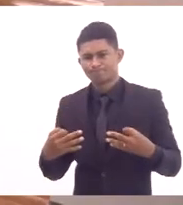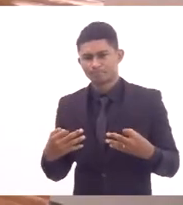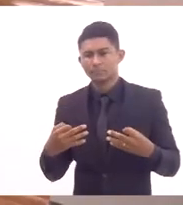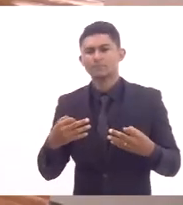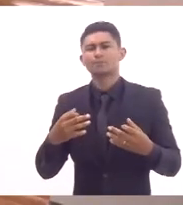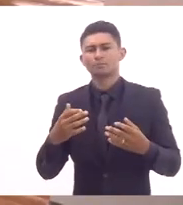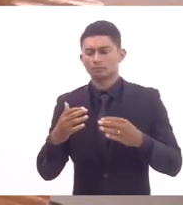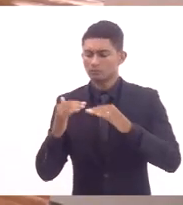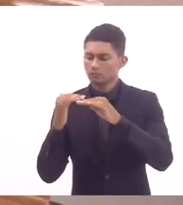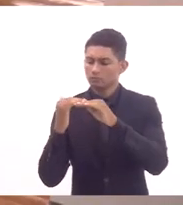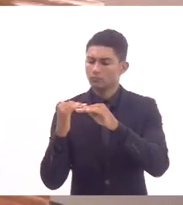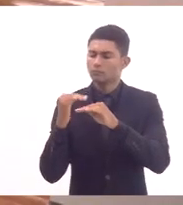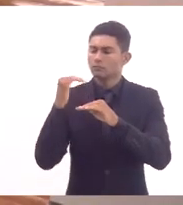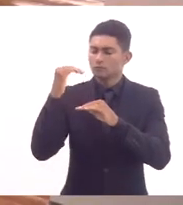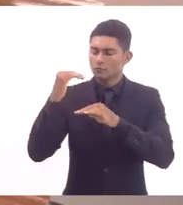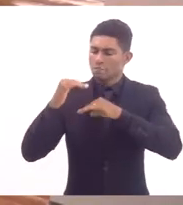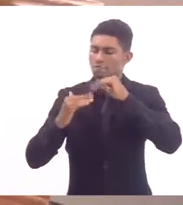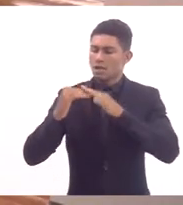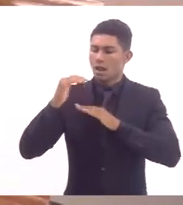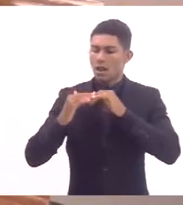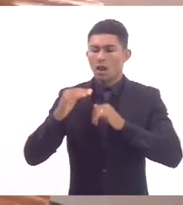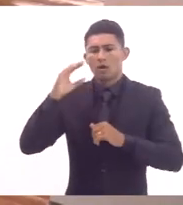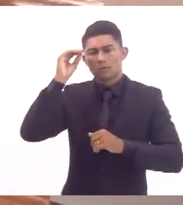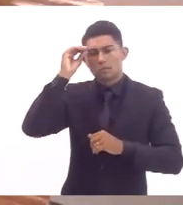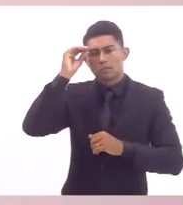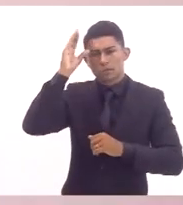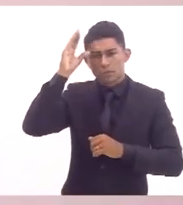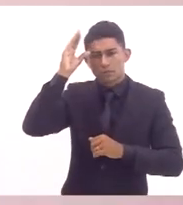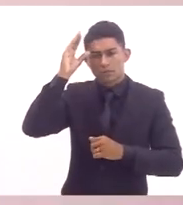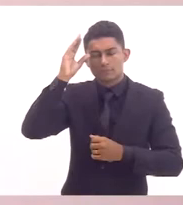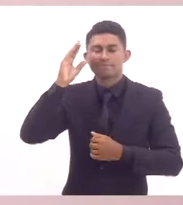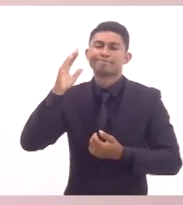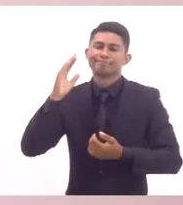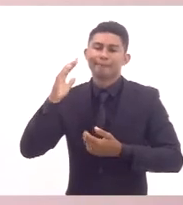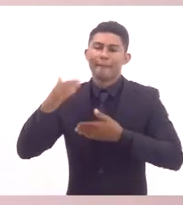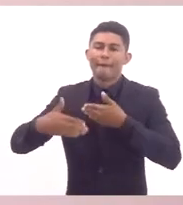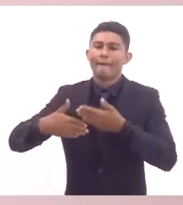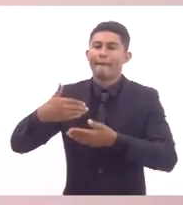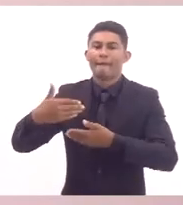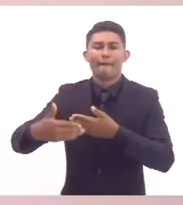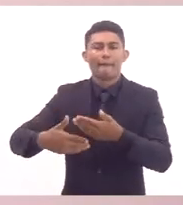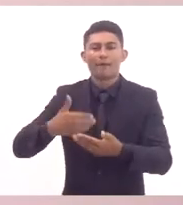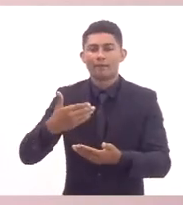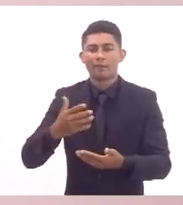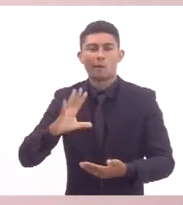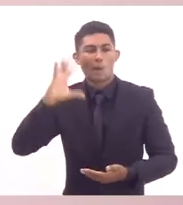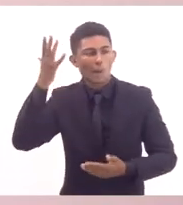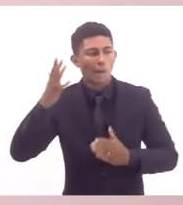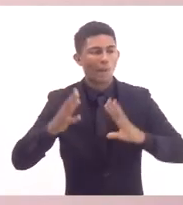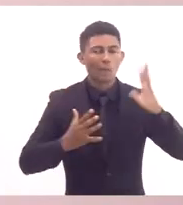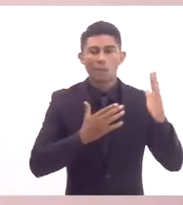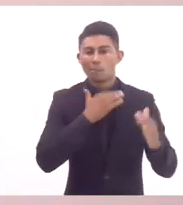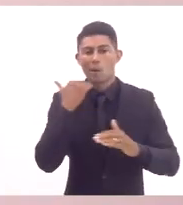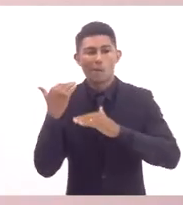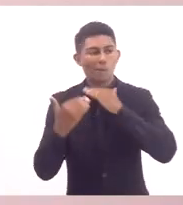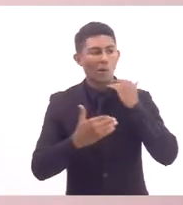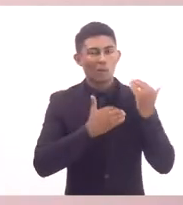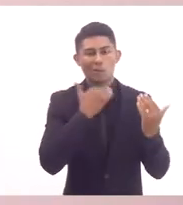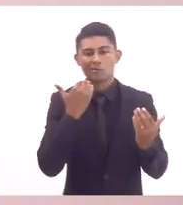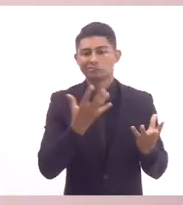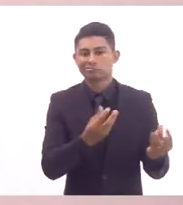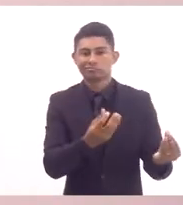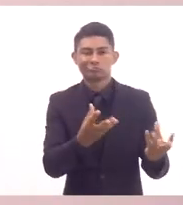autoridade e com competência como que isso resultou em morte né então a gente